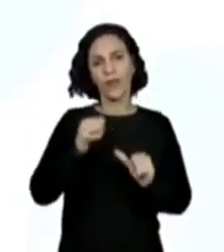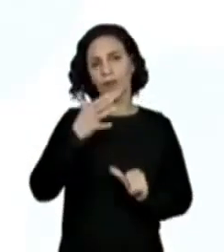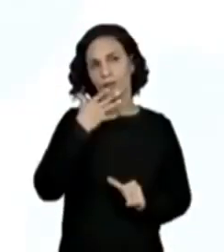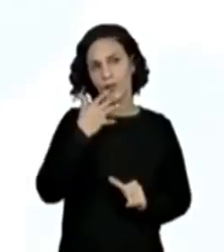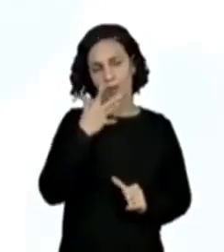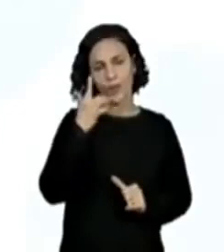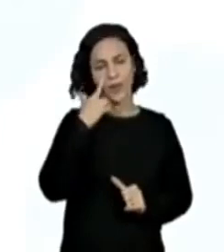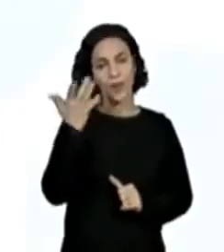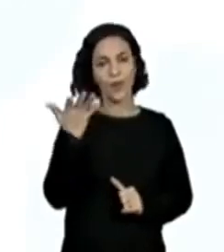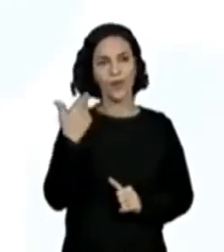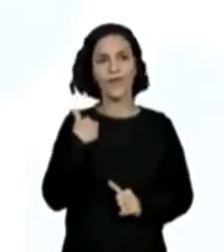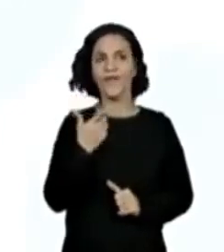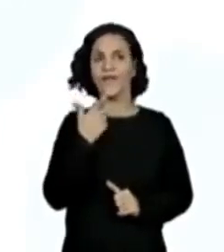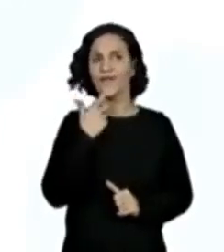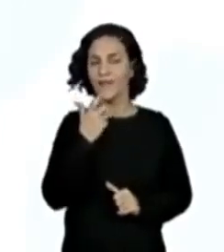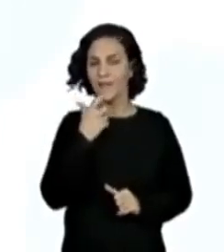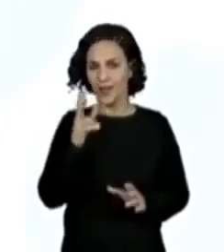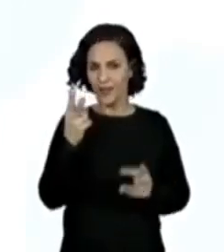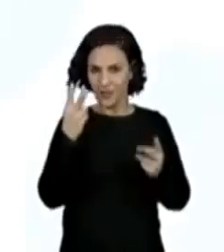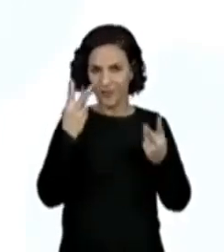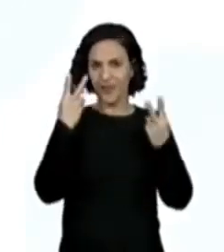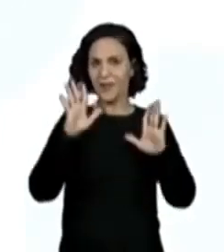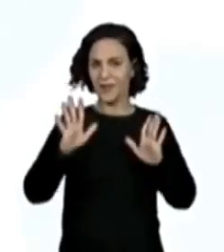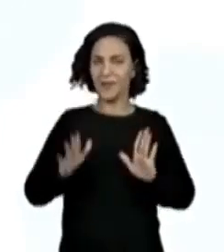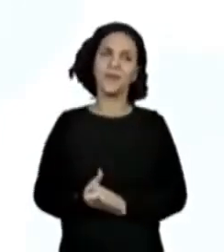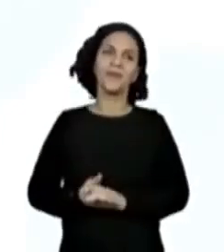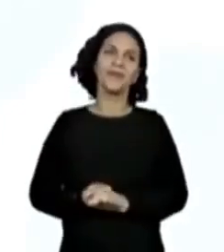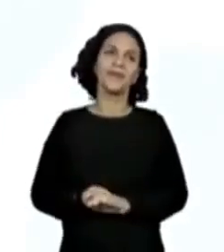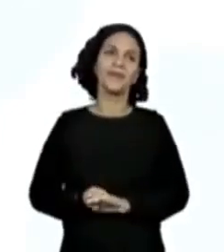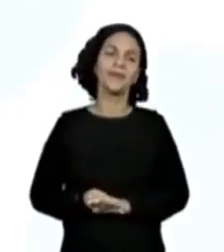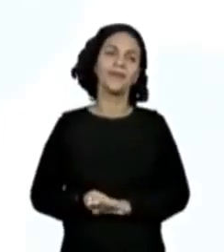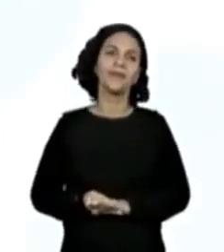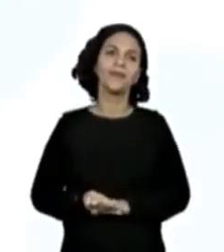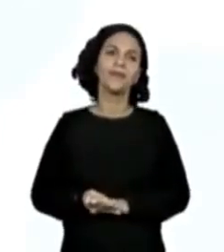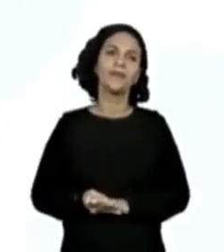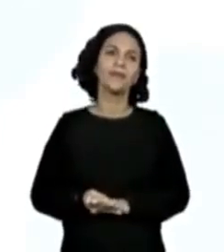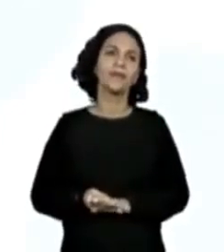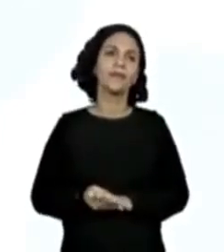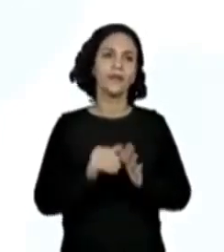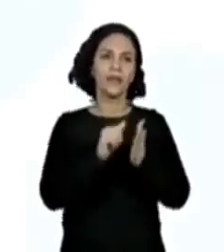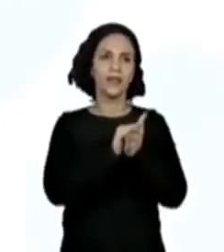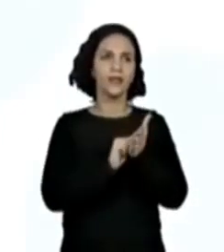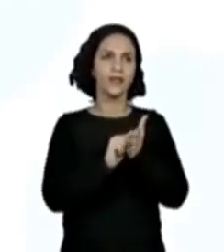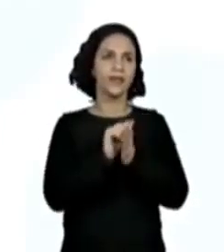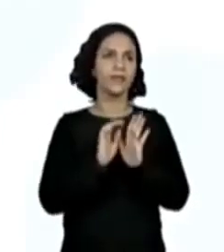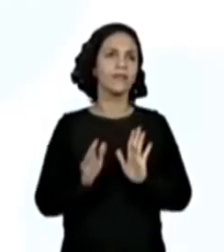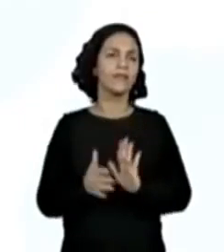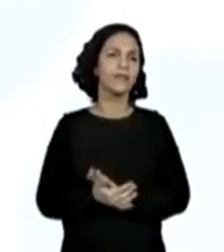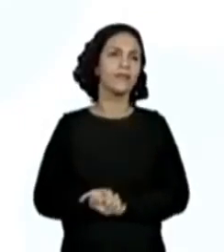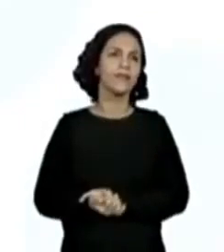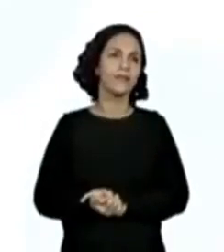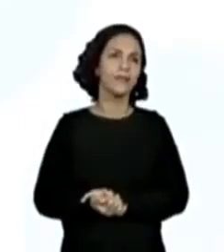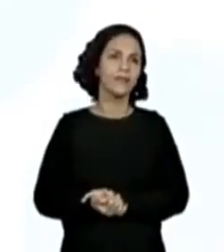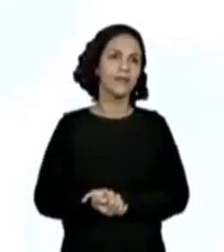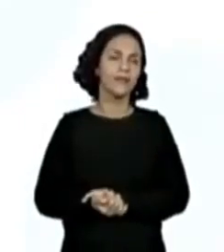cor, agora eu vou usar o vermelho para vocês verem. Deixa eu só apagar esse desenho aqui.